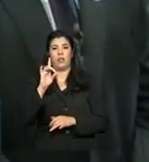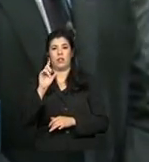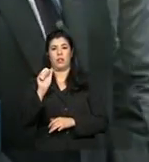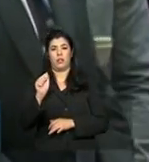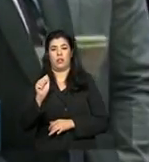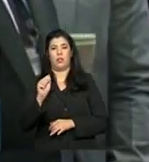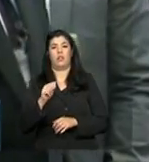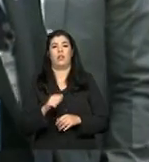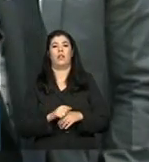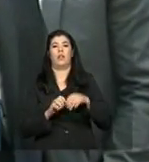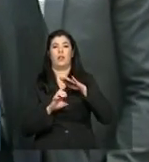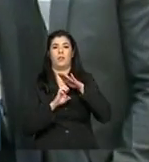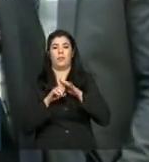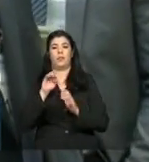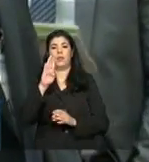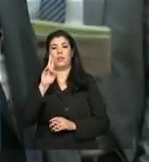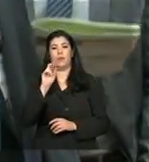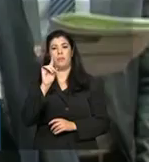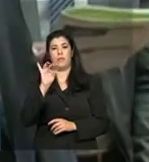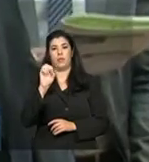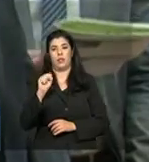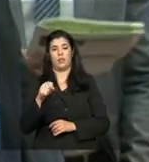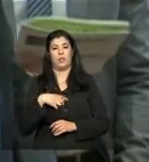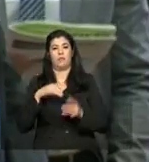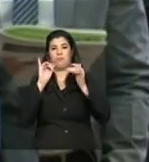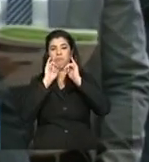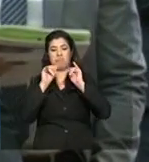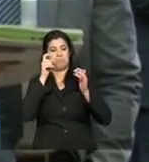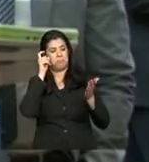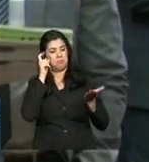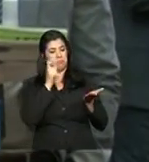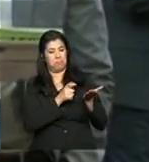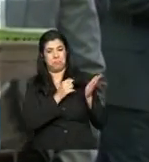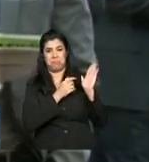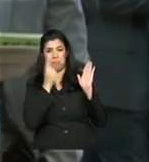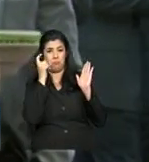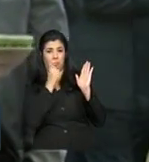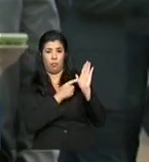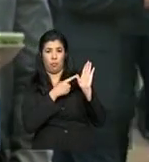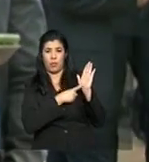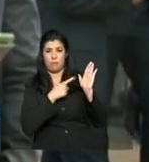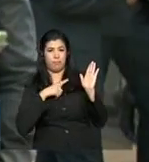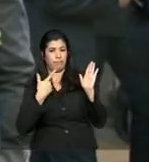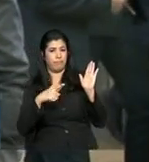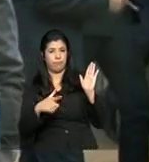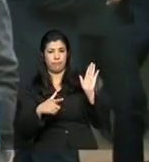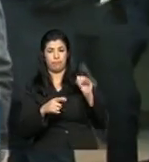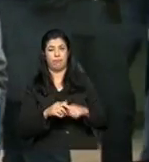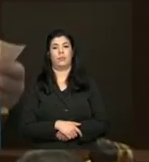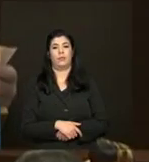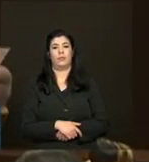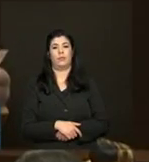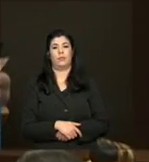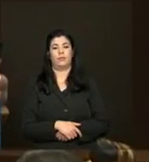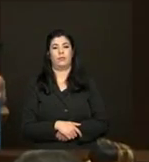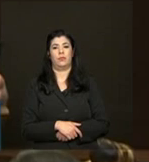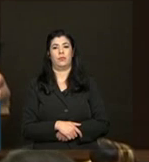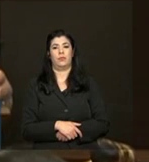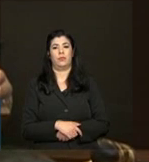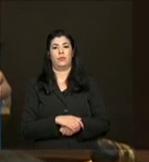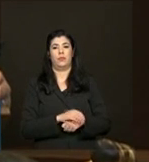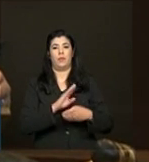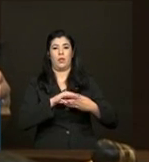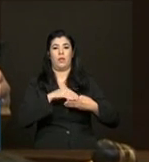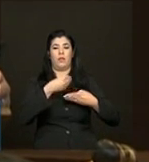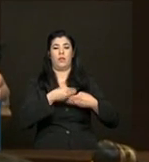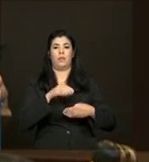pela corretora Bradesco, declara que não possui interesse em apresentar proposta financeira para o referido lote. Envelope entregue